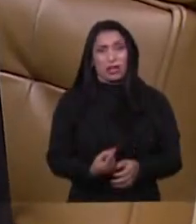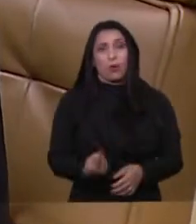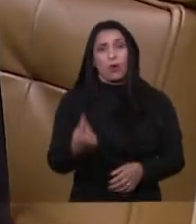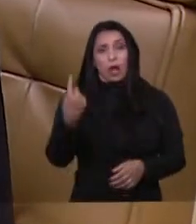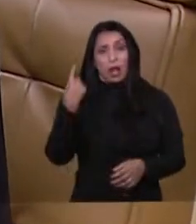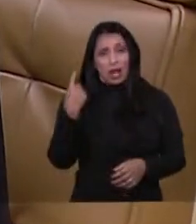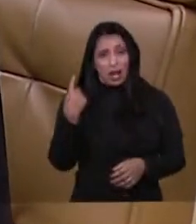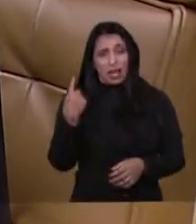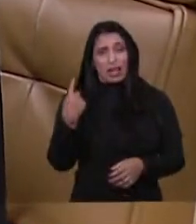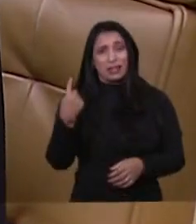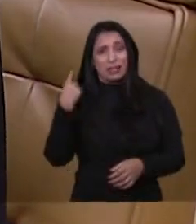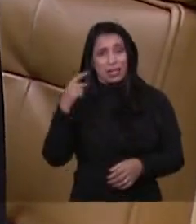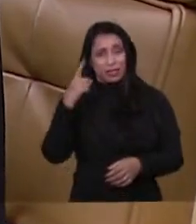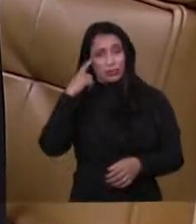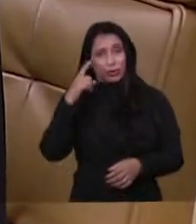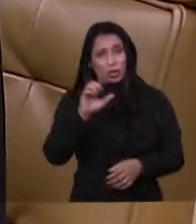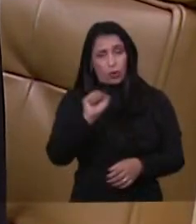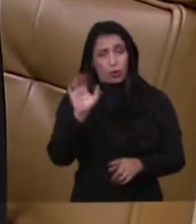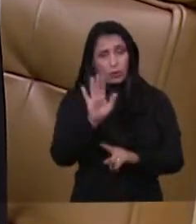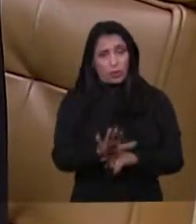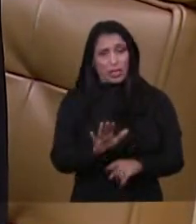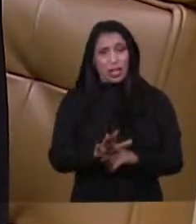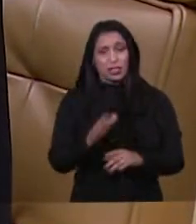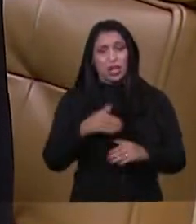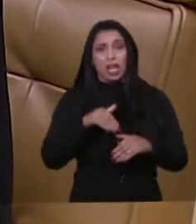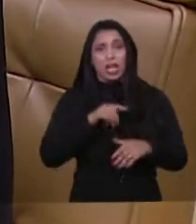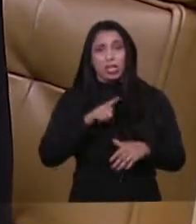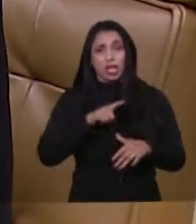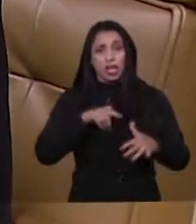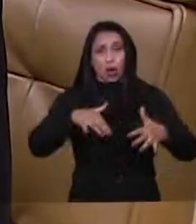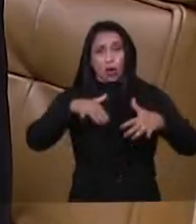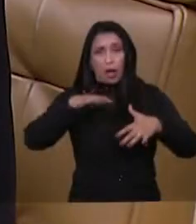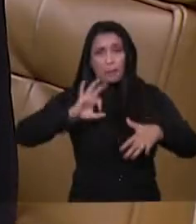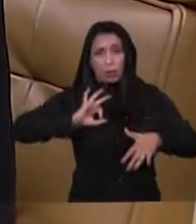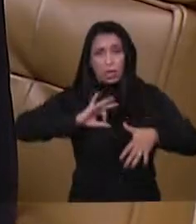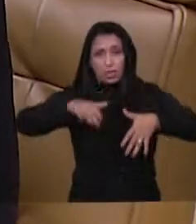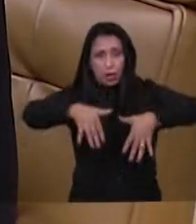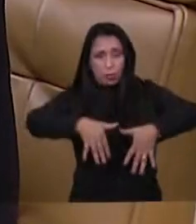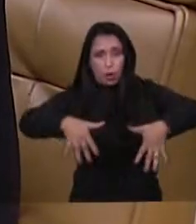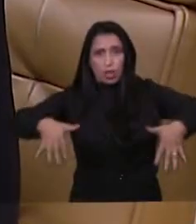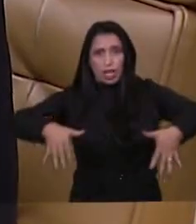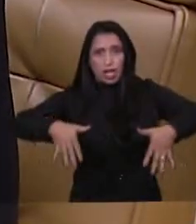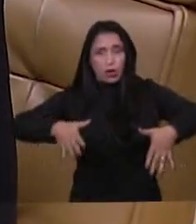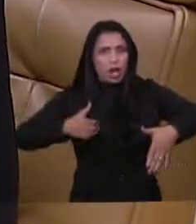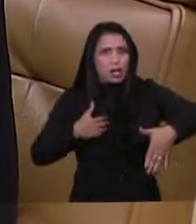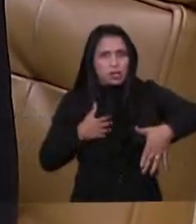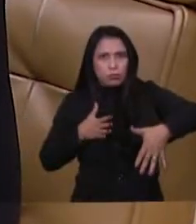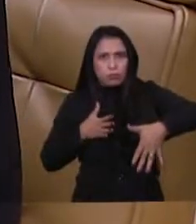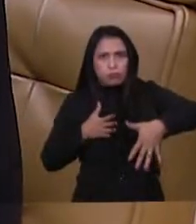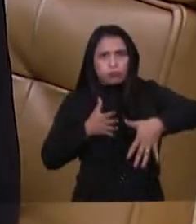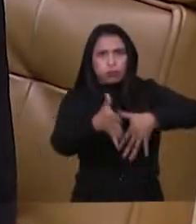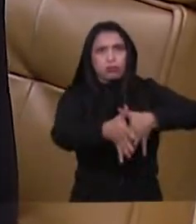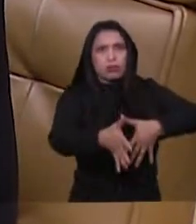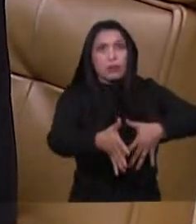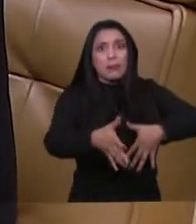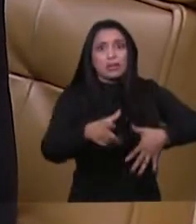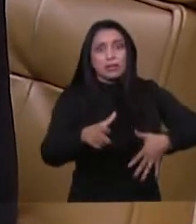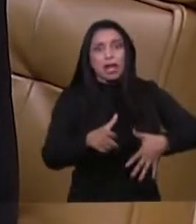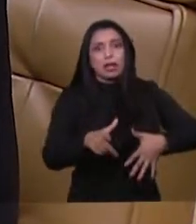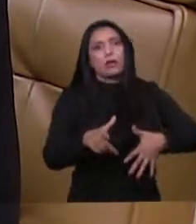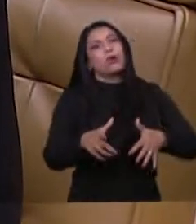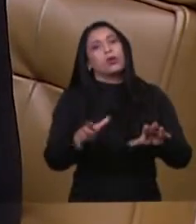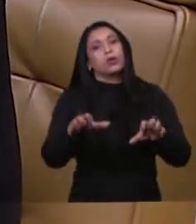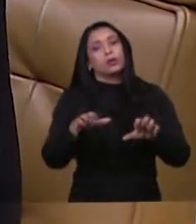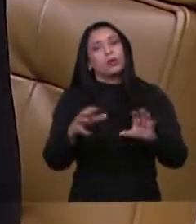golpistas romperam os bloqueios operados pela Polícia Militar do Distrito Federal e avançavam na direção do Congresso Nacional,